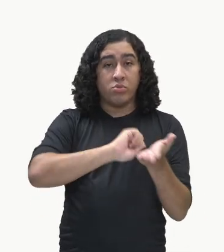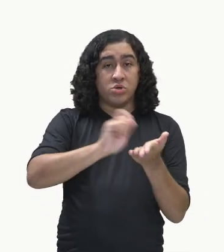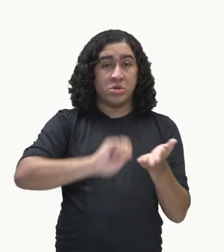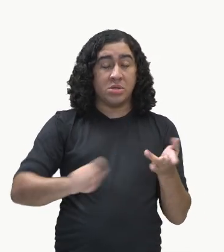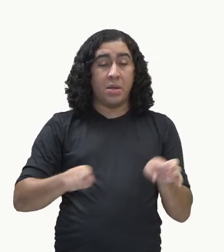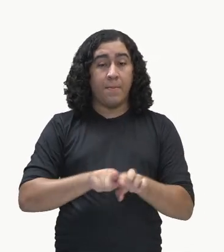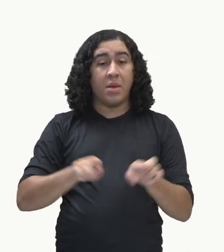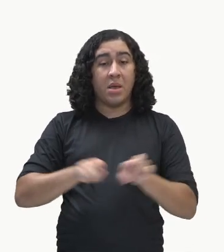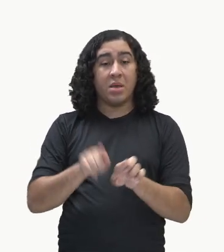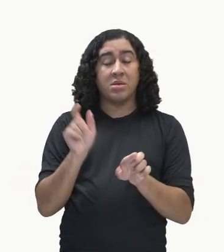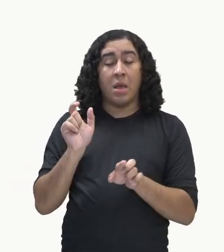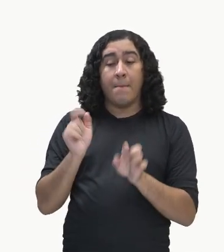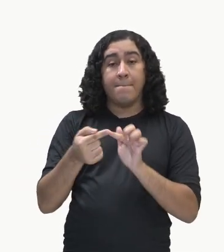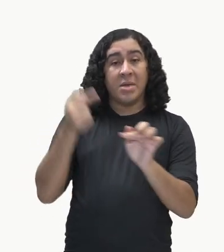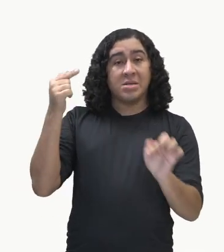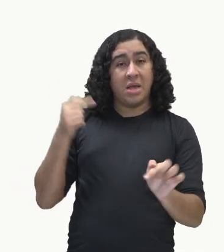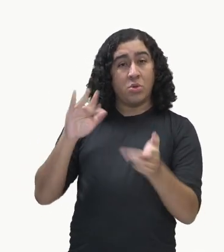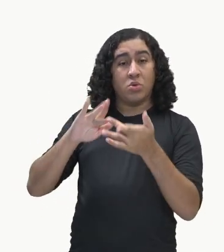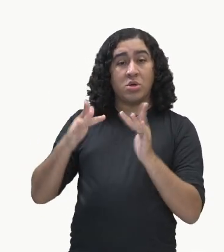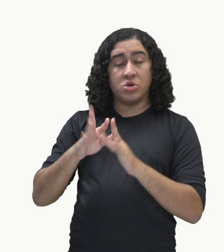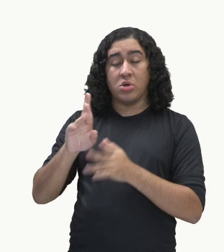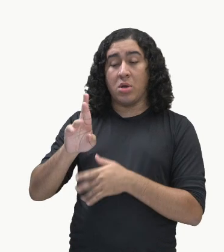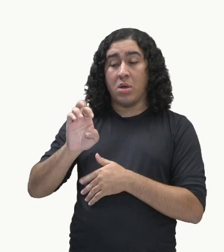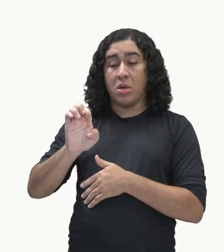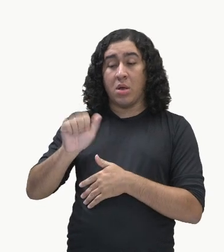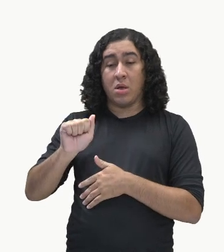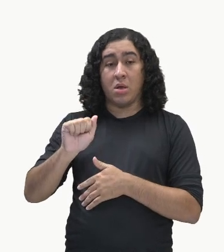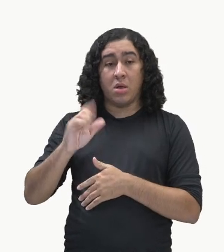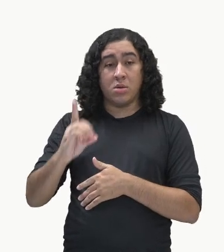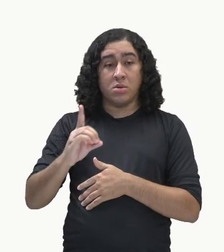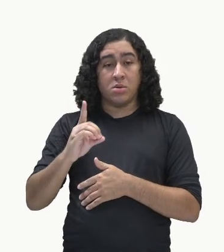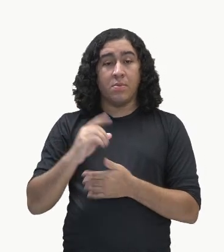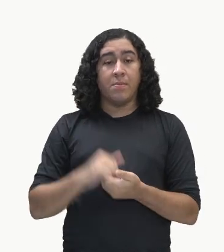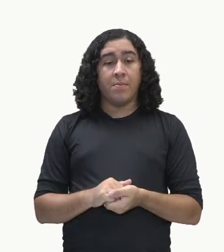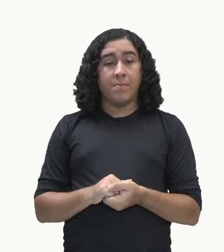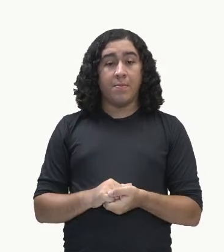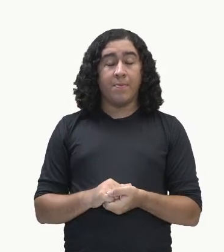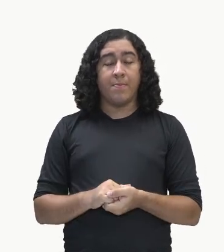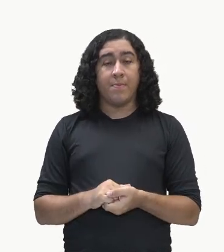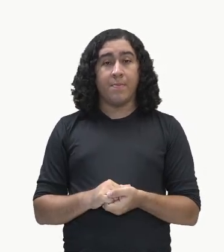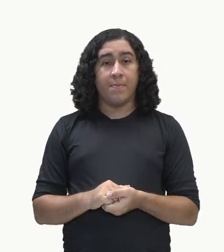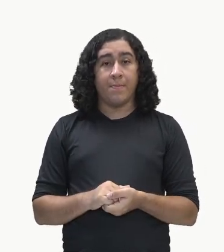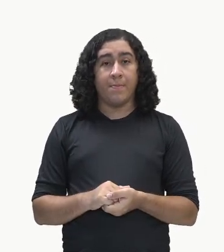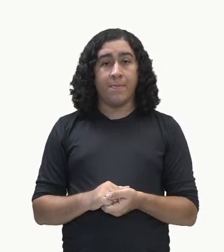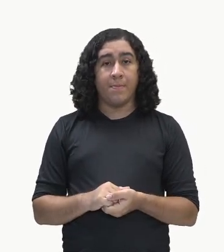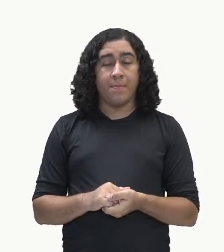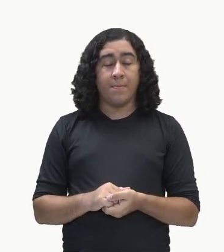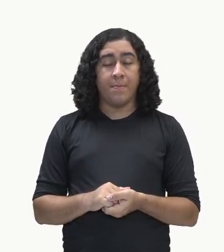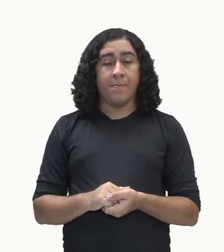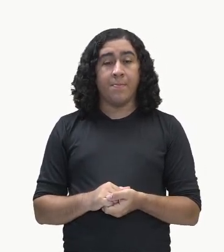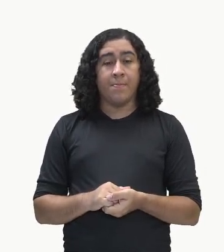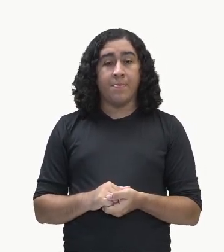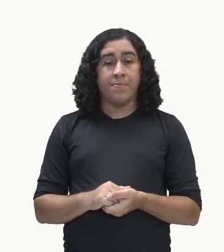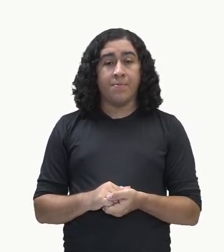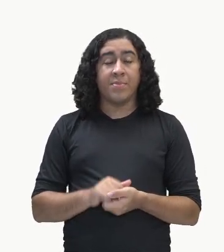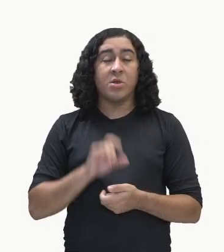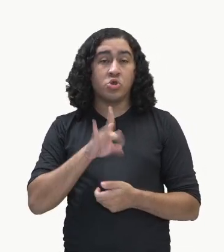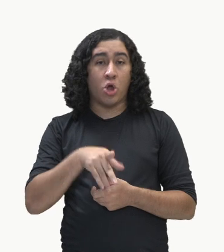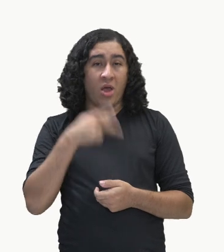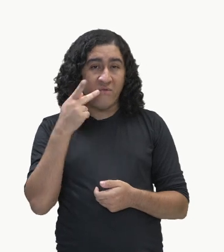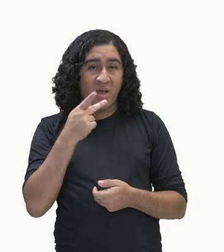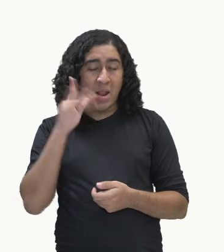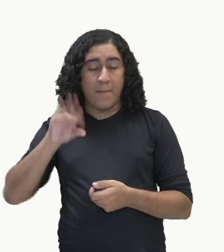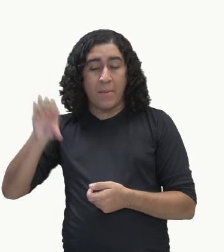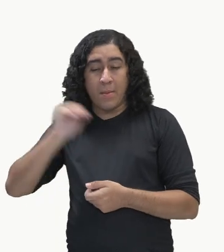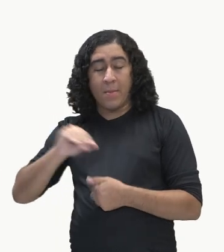é read. I read, I read. Eu leio, I read. Eu li, I read. Tá certo? Só muda aí a pronúncia, mas a